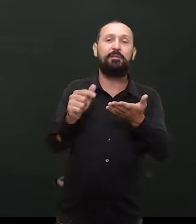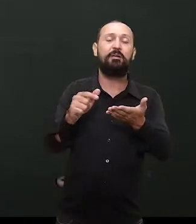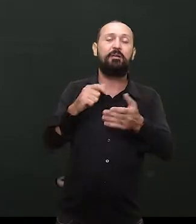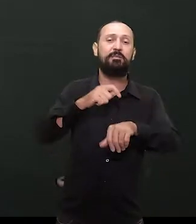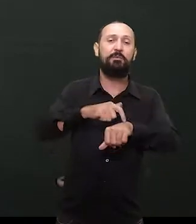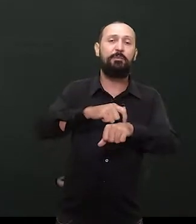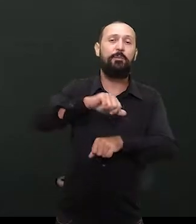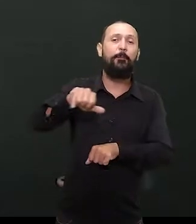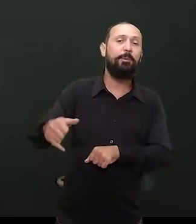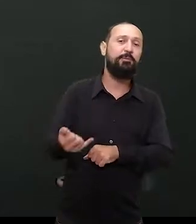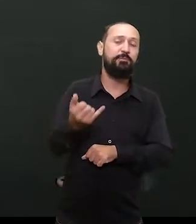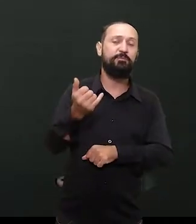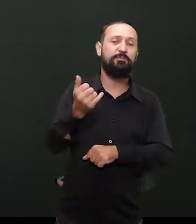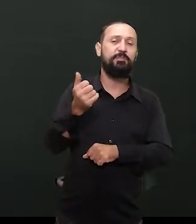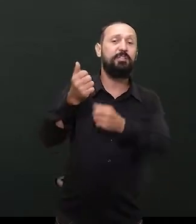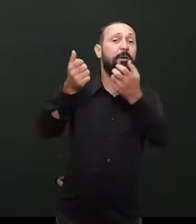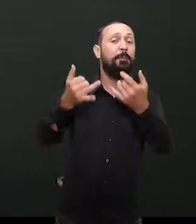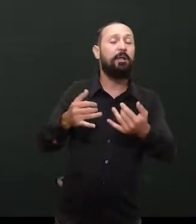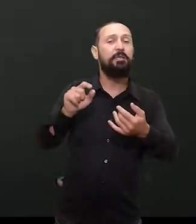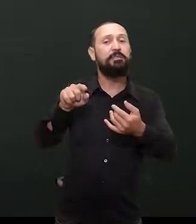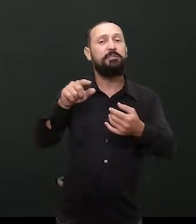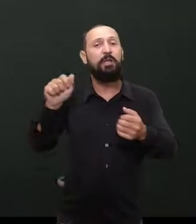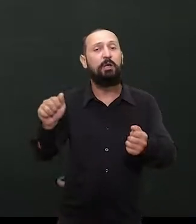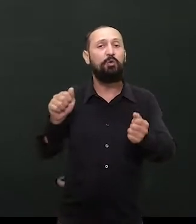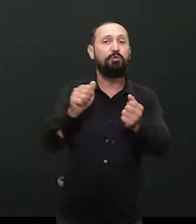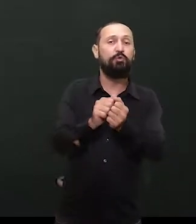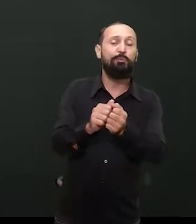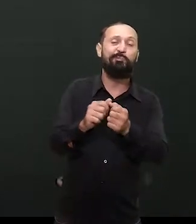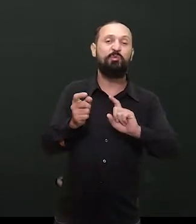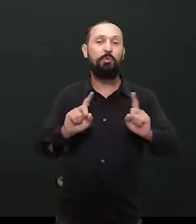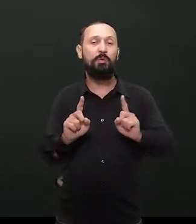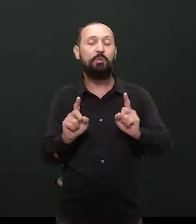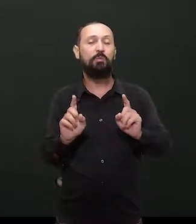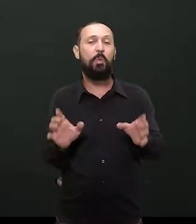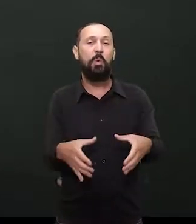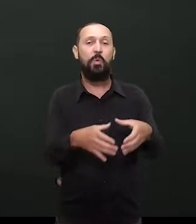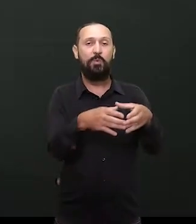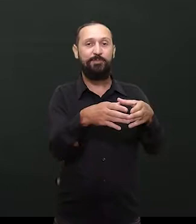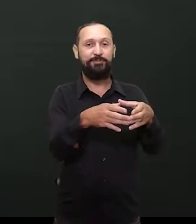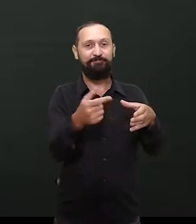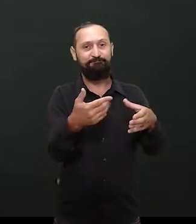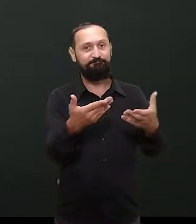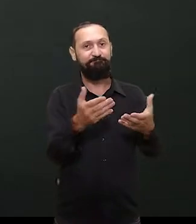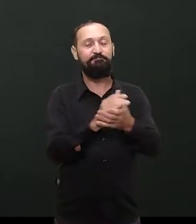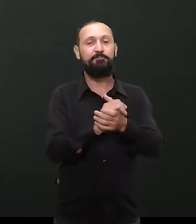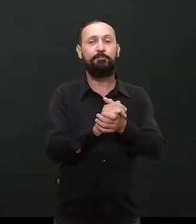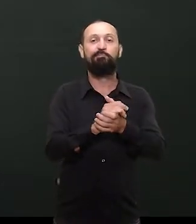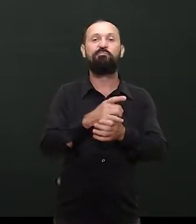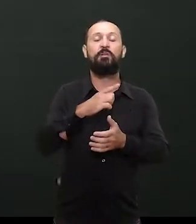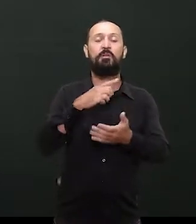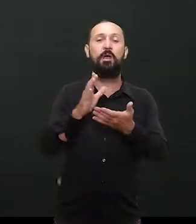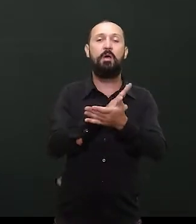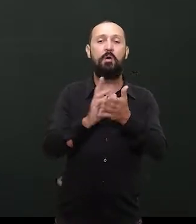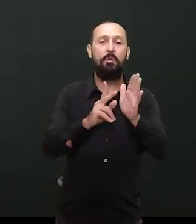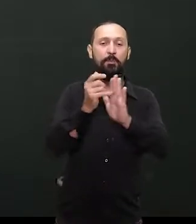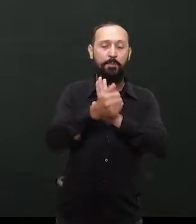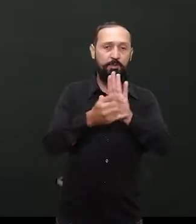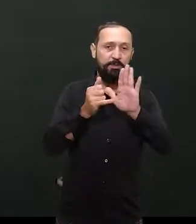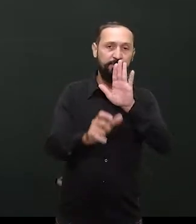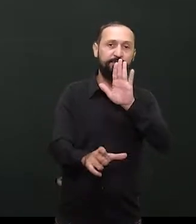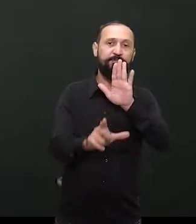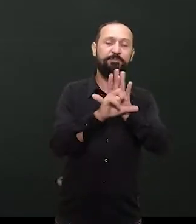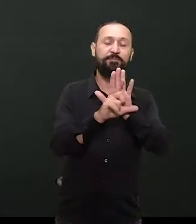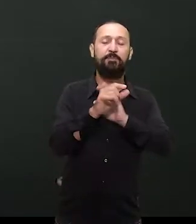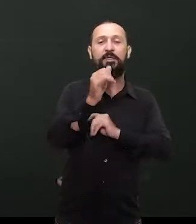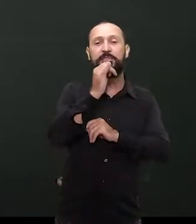legislador essa oportunidade de dizer se caberiam não estes outros grupos então Inclusive a outros projetos